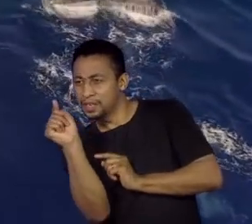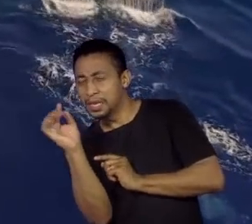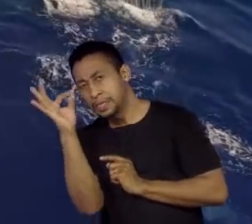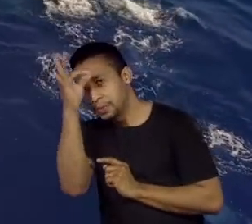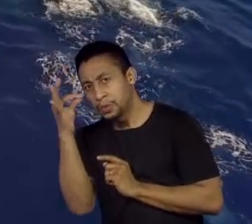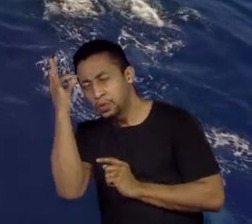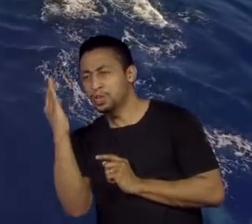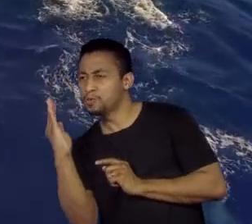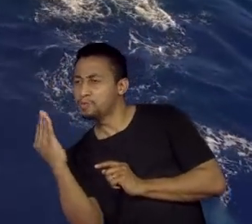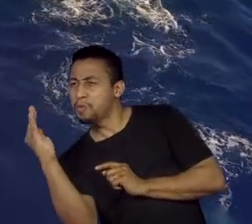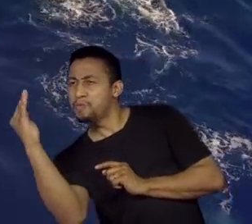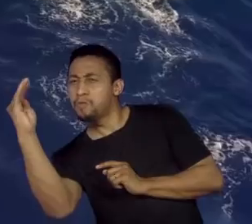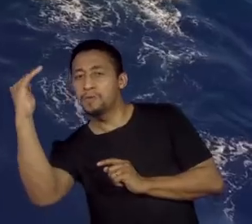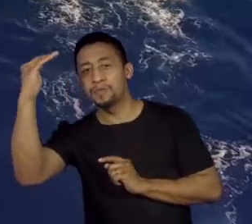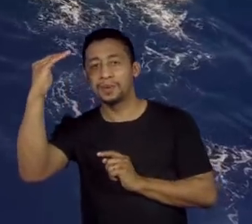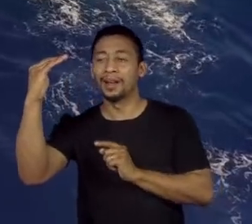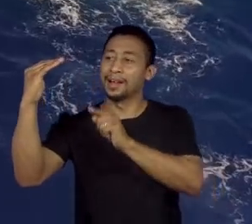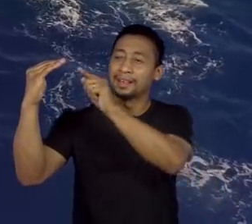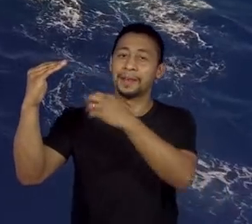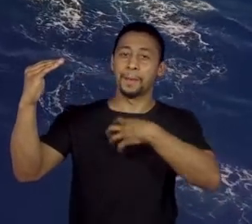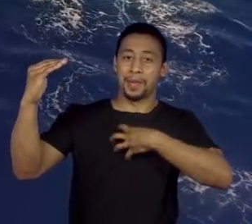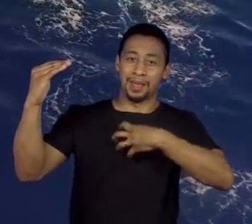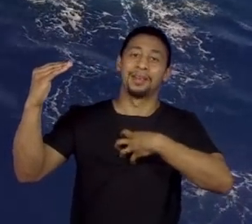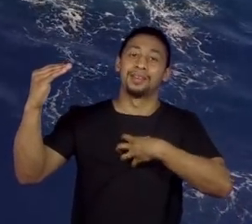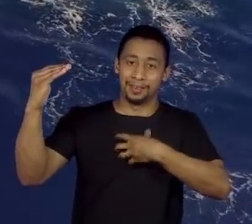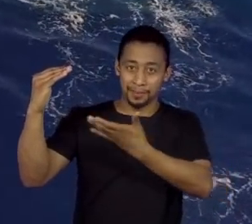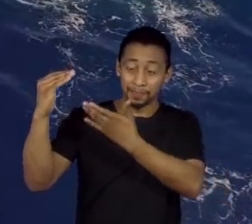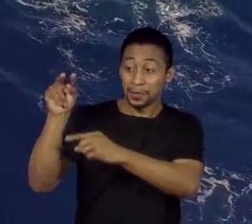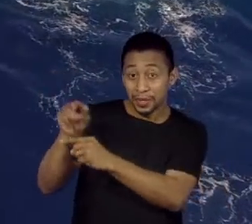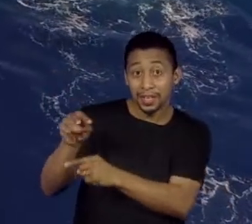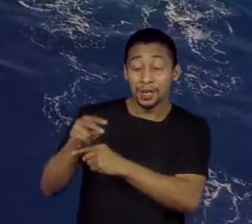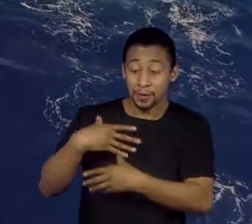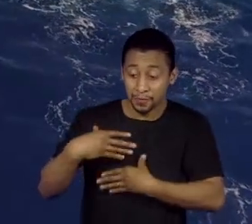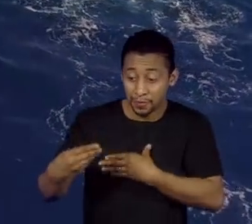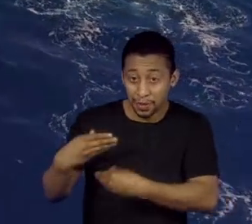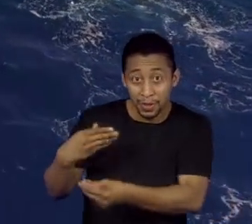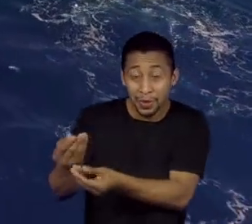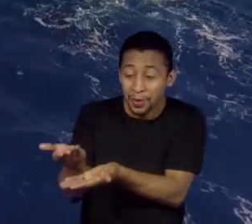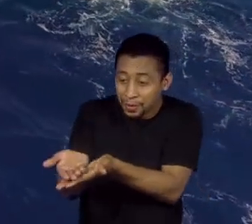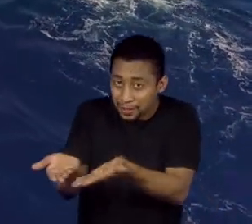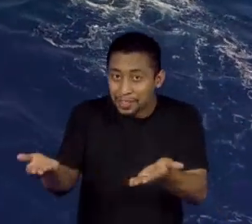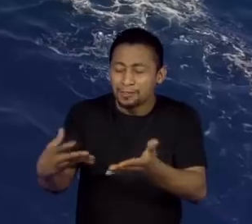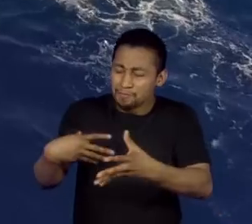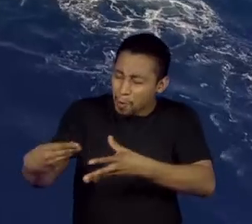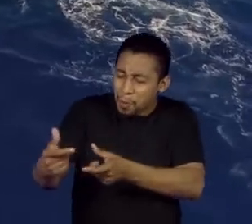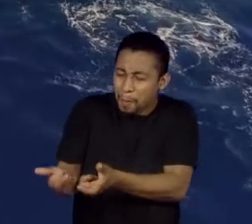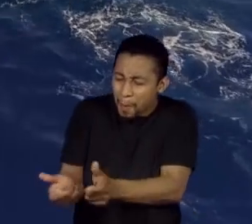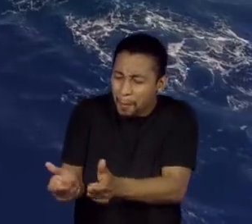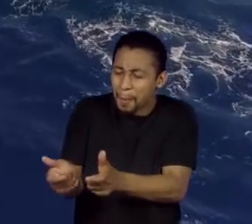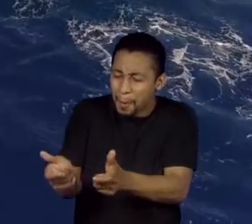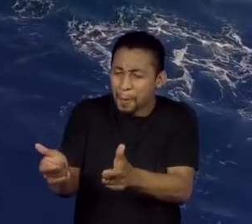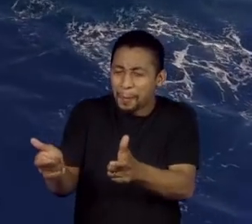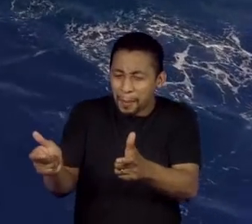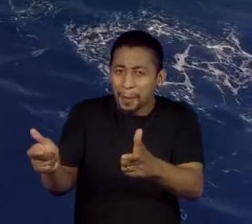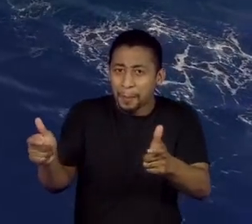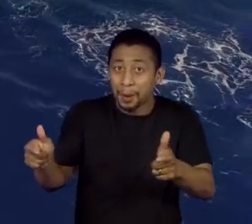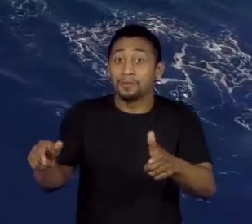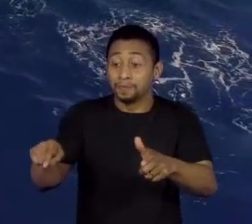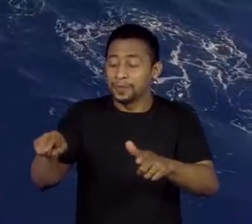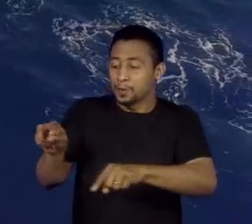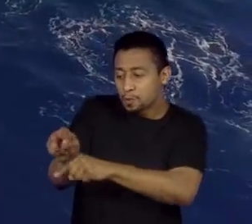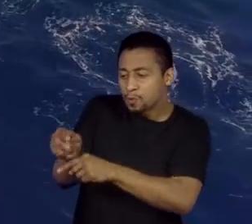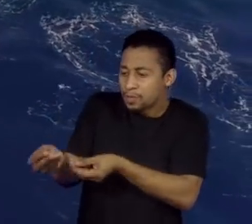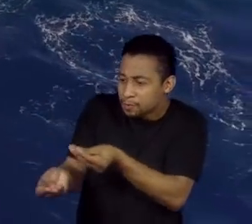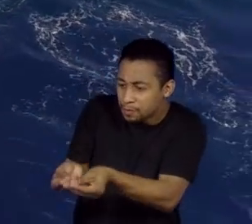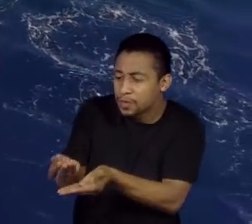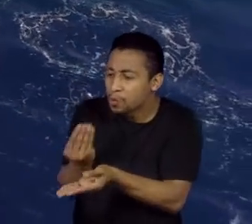elas nascem aqui, criam seus filhotes, elas se reproduzem, todo o ciclo reprodutivo é realizado aqui e depois elas realizam a